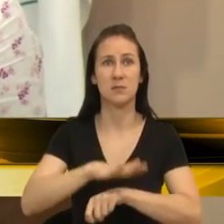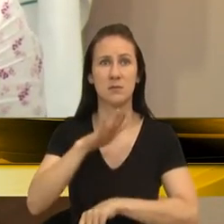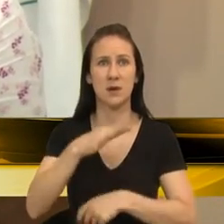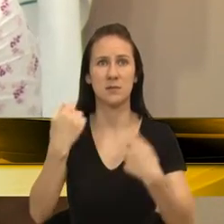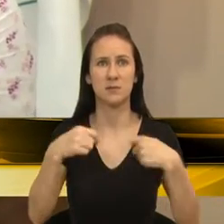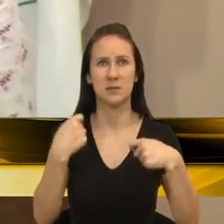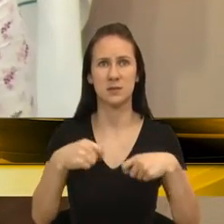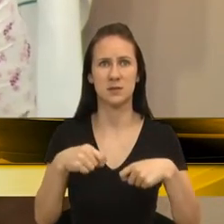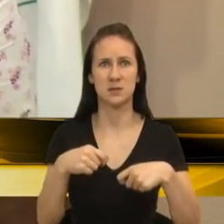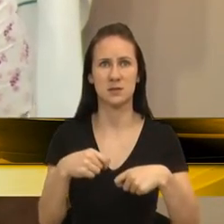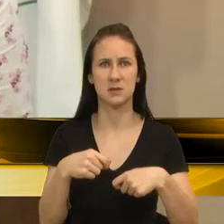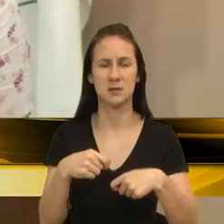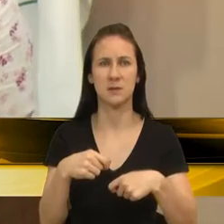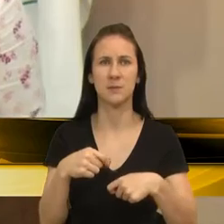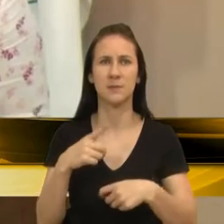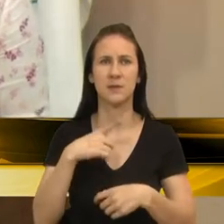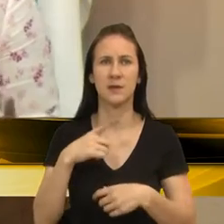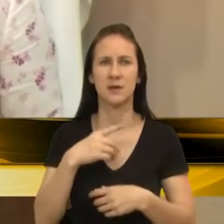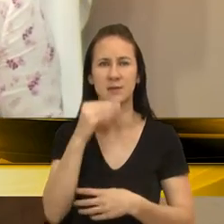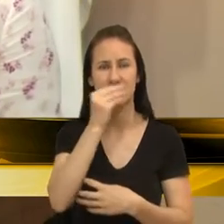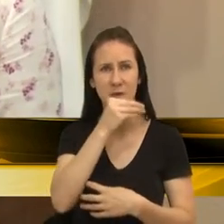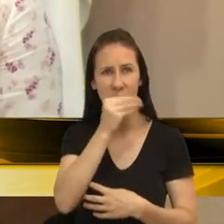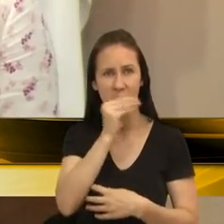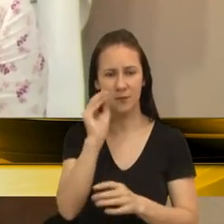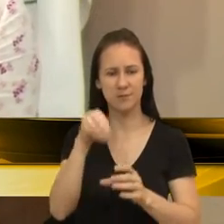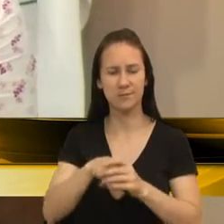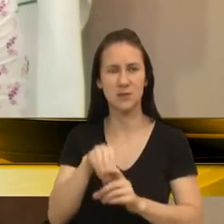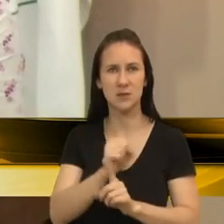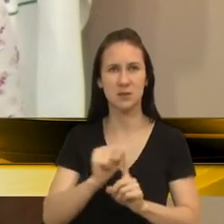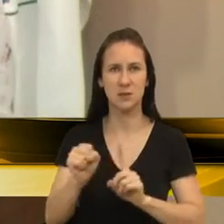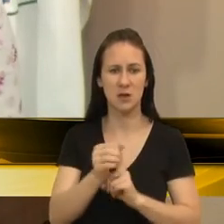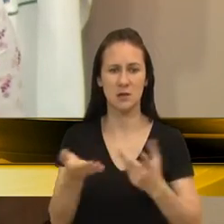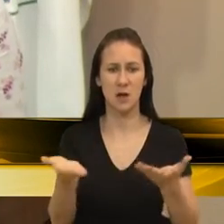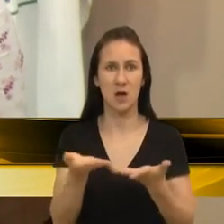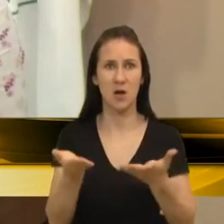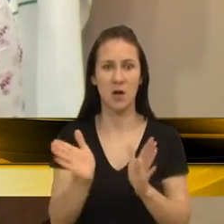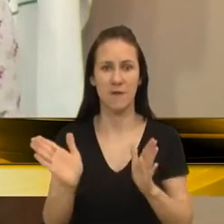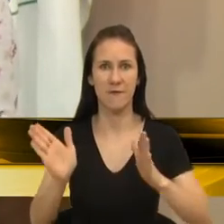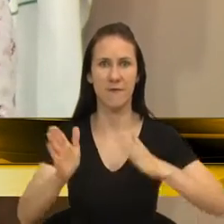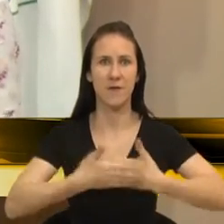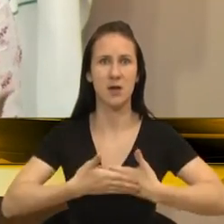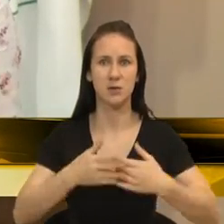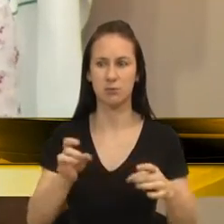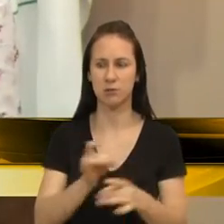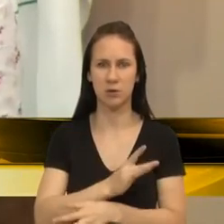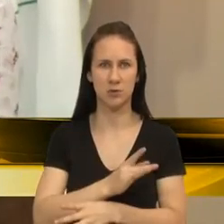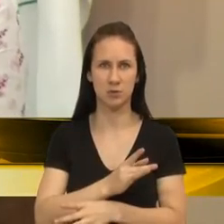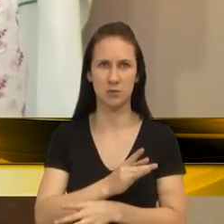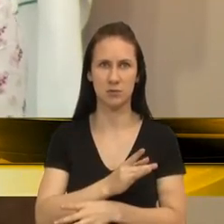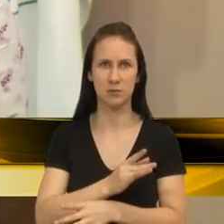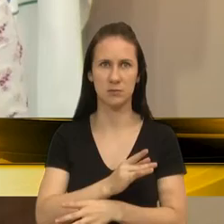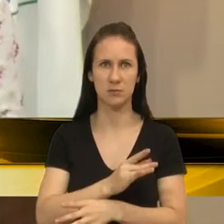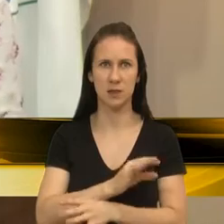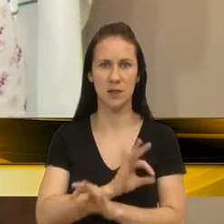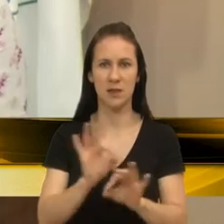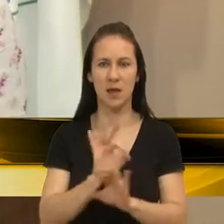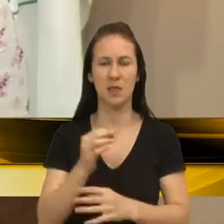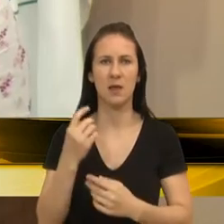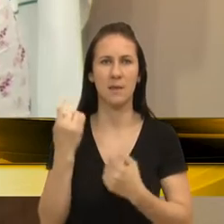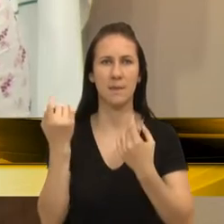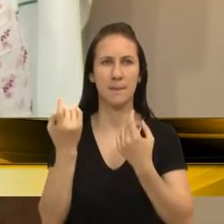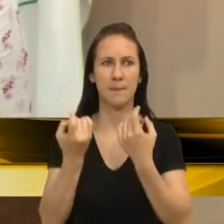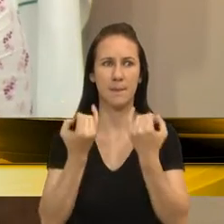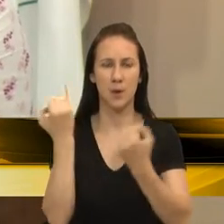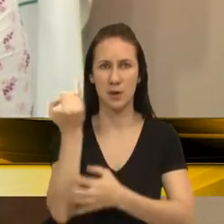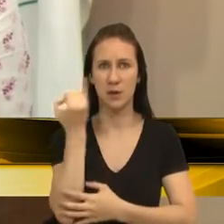setores de vulnerabilidade social, agora, simplesmente, de uma hora para outra, fecha e se desconsidera. A gente está trabalhando com pessoas.